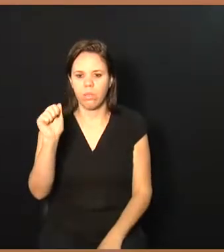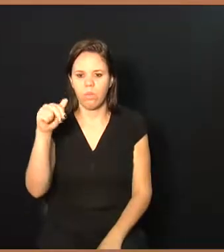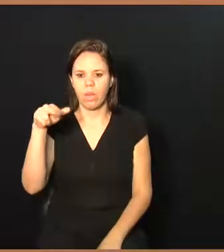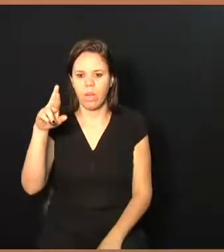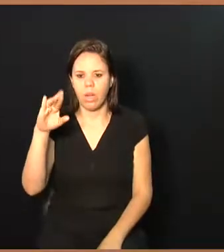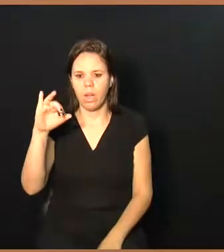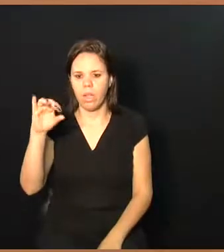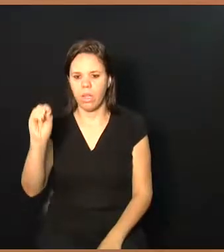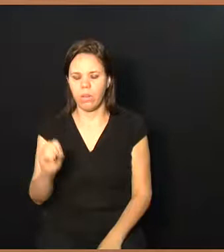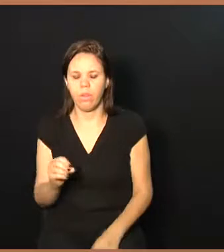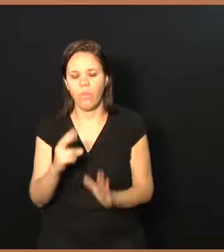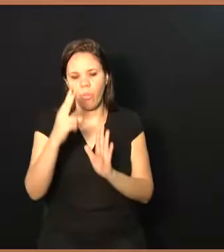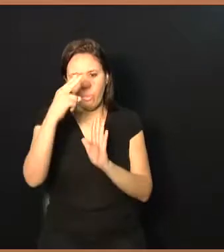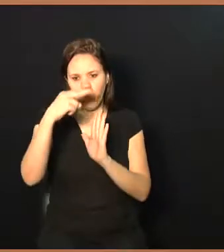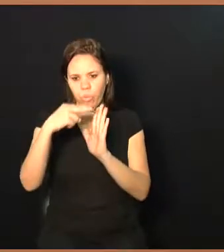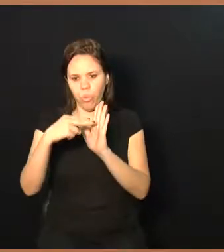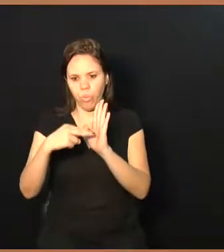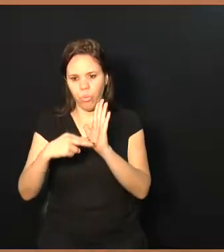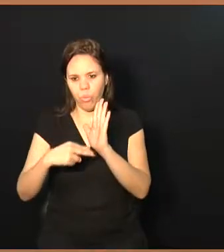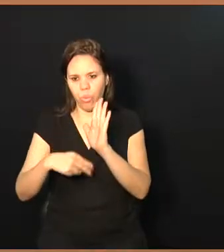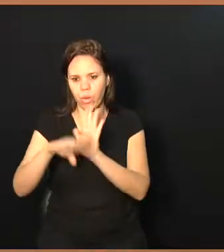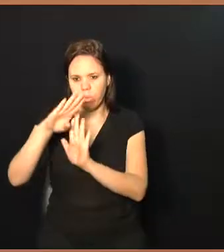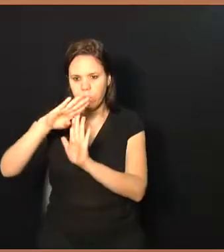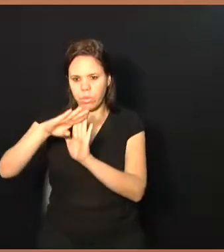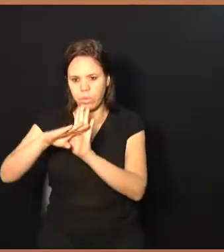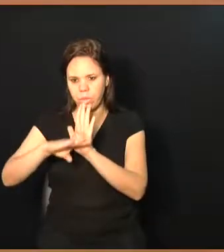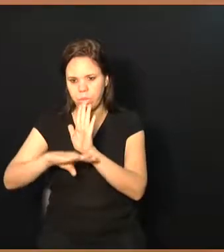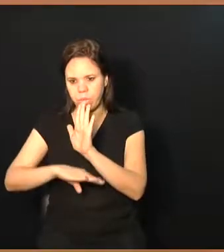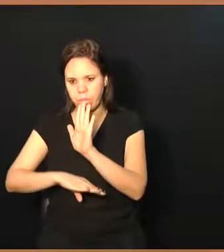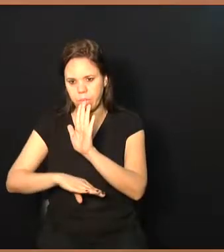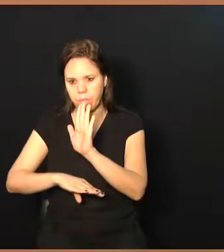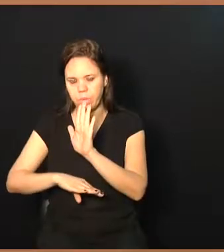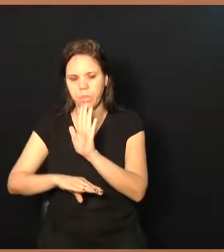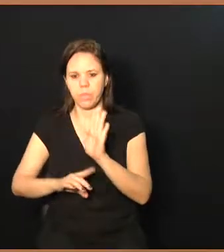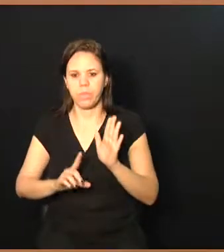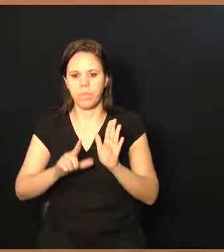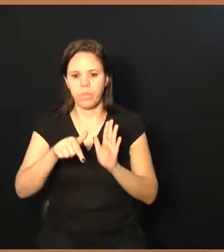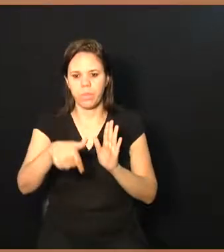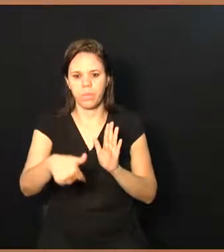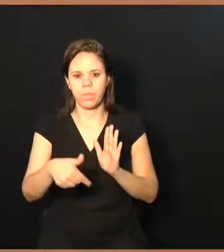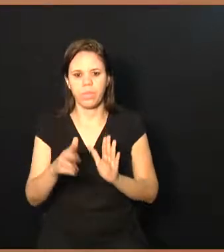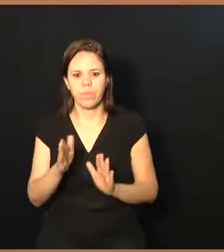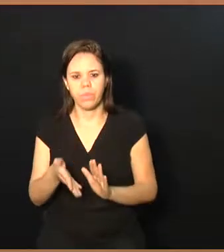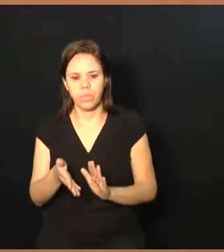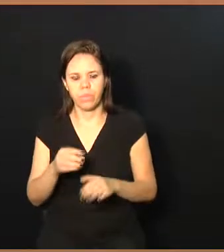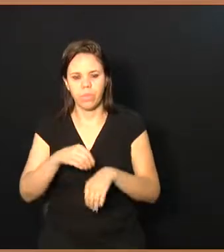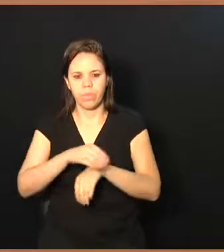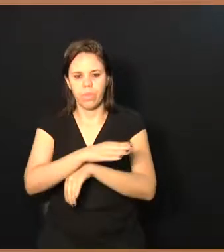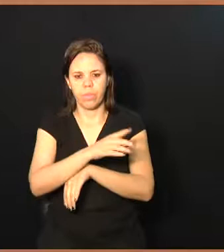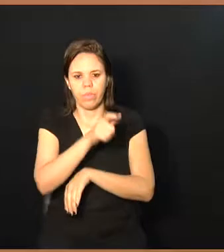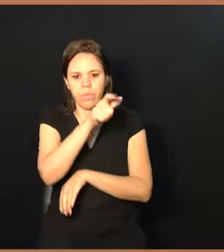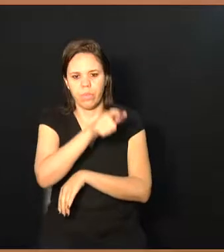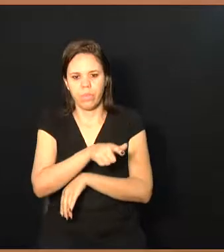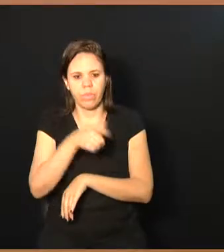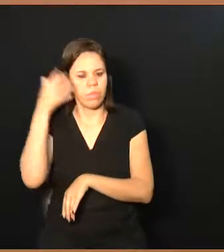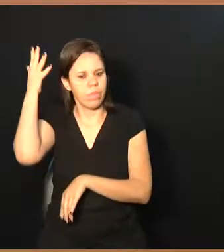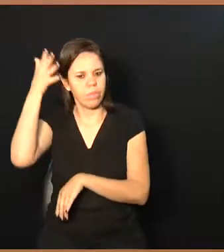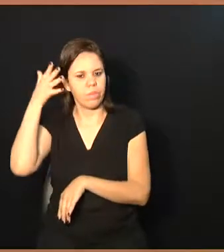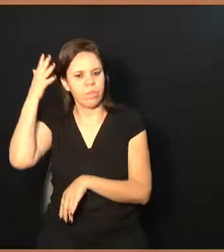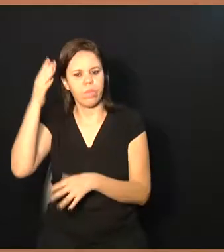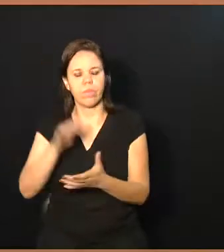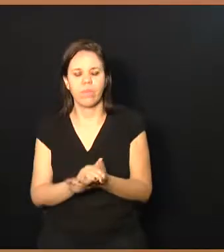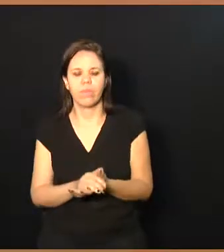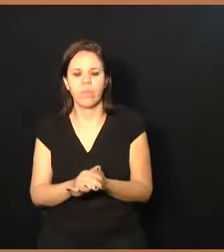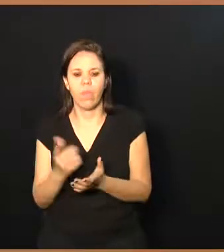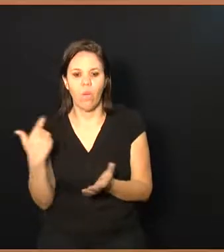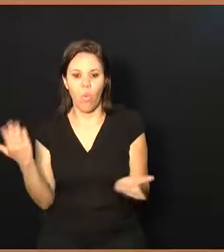Eu vou ler aqui os itens da pauta e, em seguida, já vou passar para o nosso palestrante. Então, a nossa